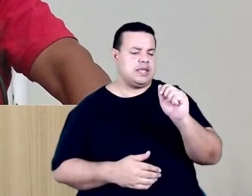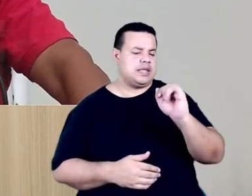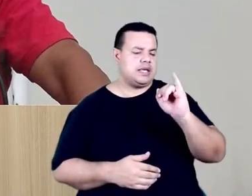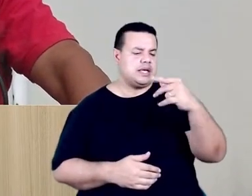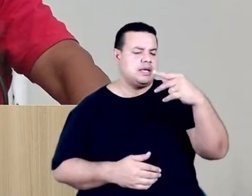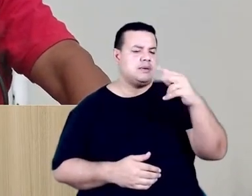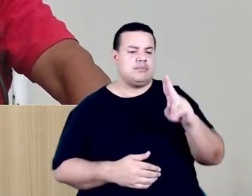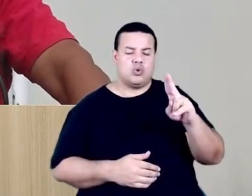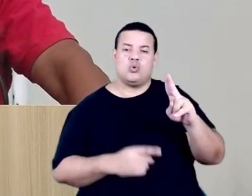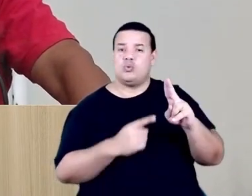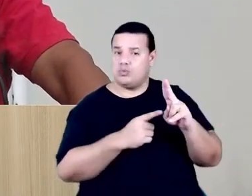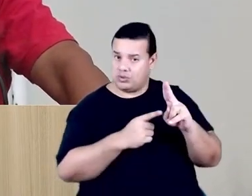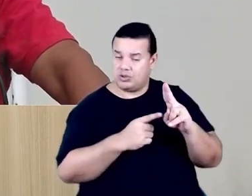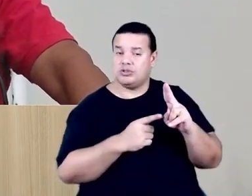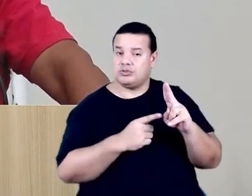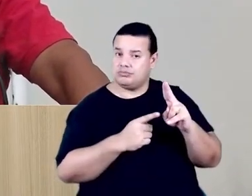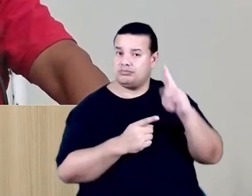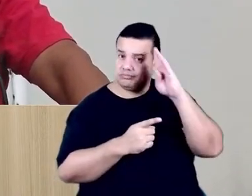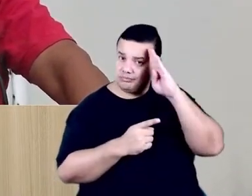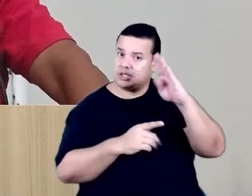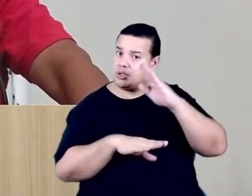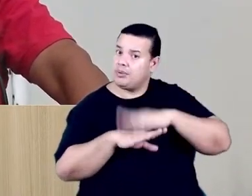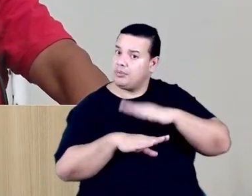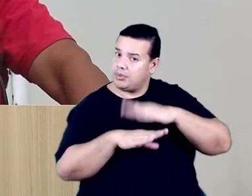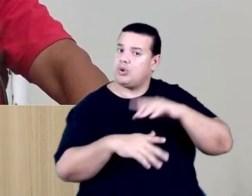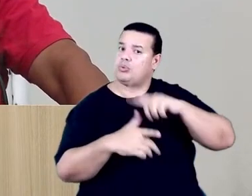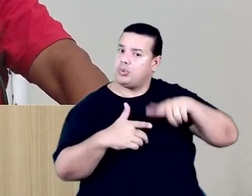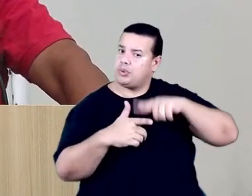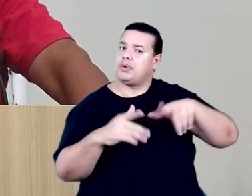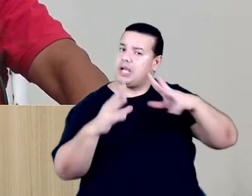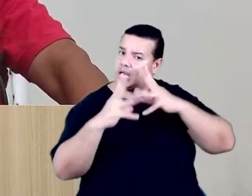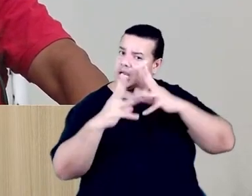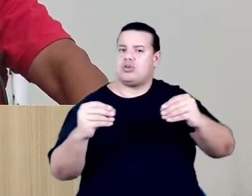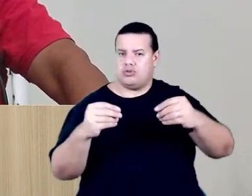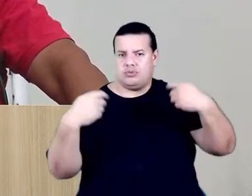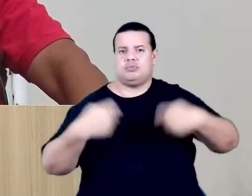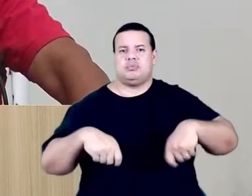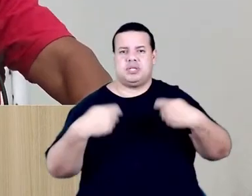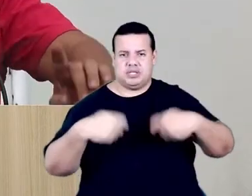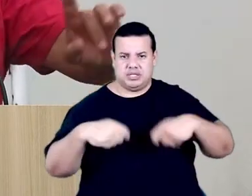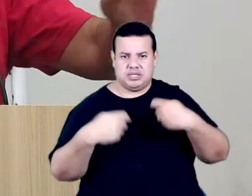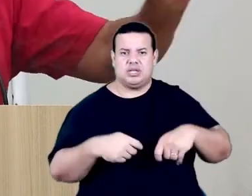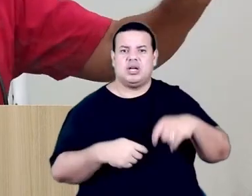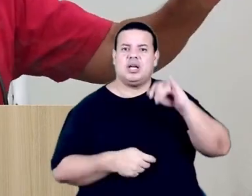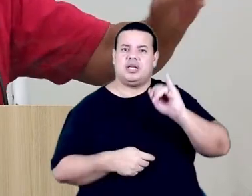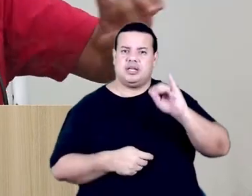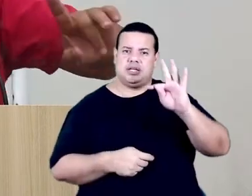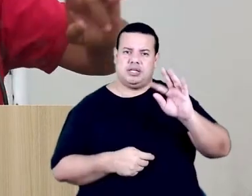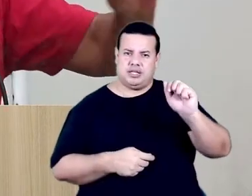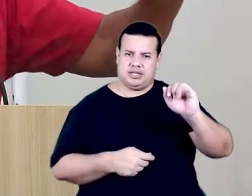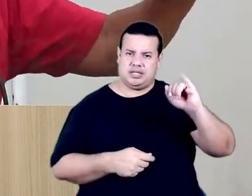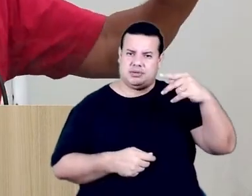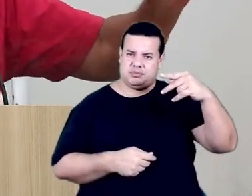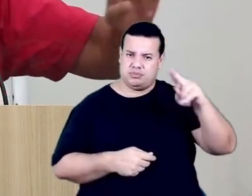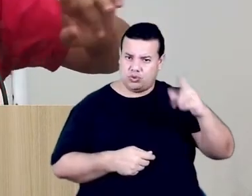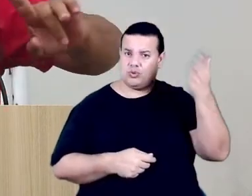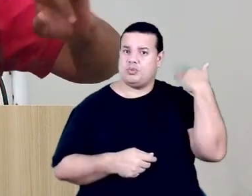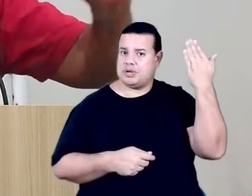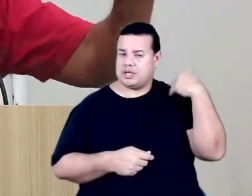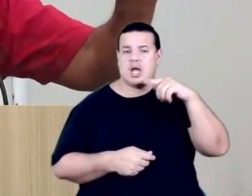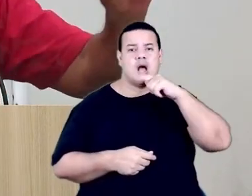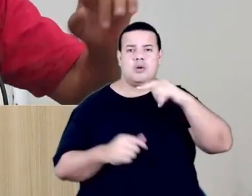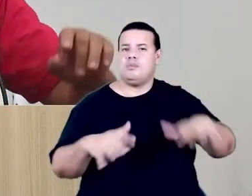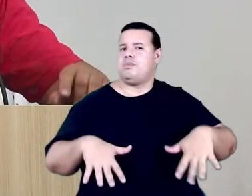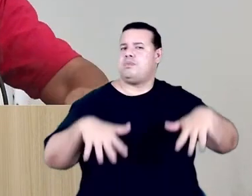vilão dessa história Taipu tem que dar solução a esse problema porque a Taipu quando alagou esse